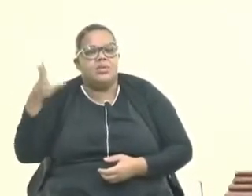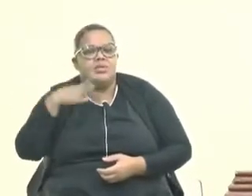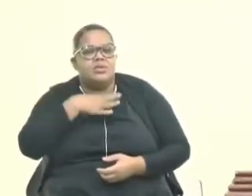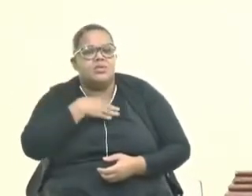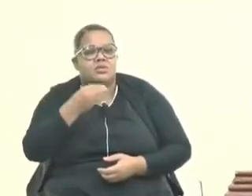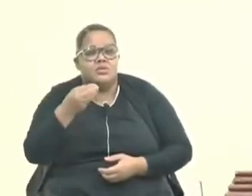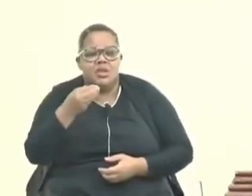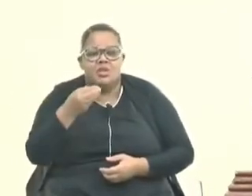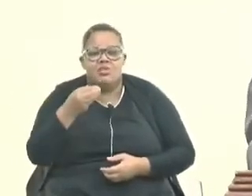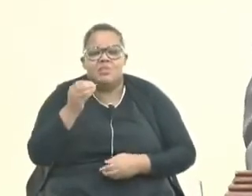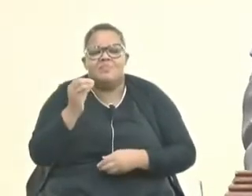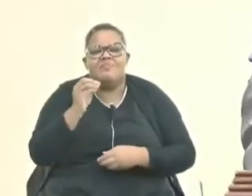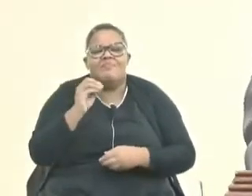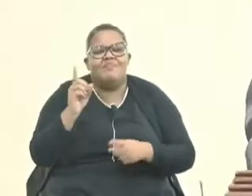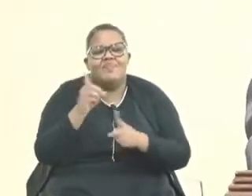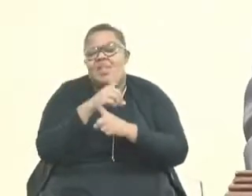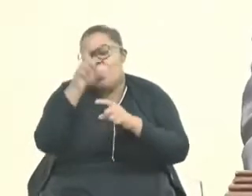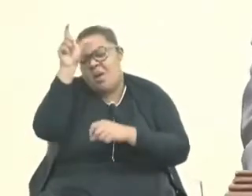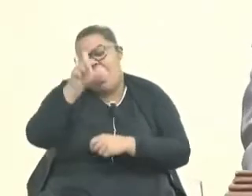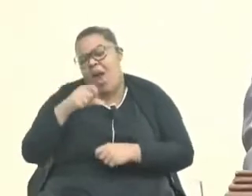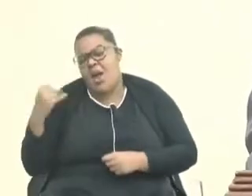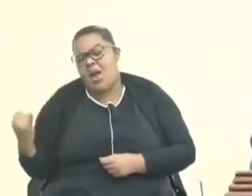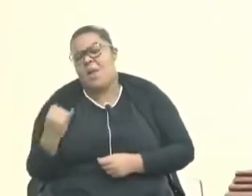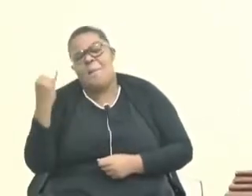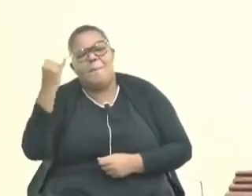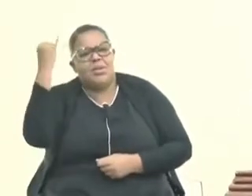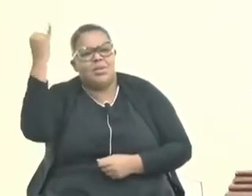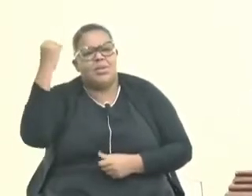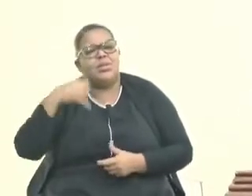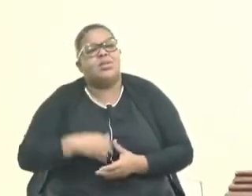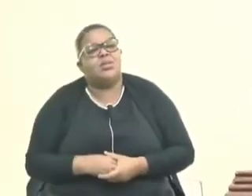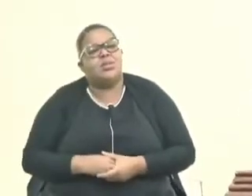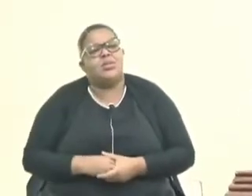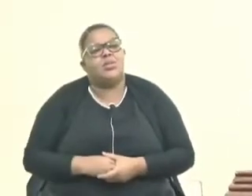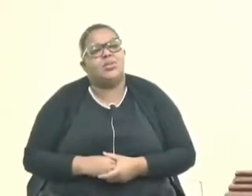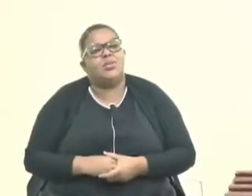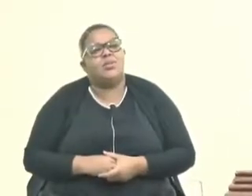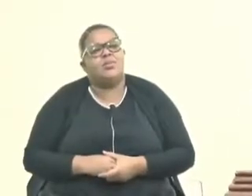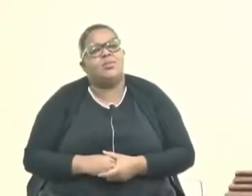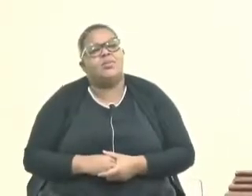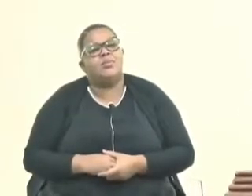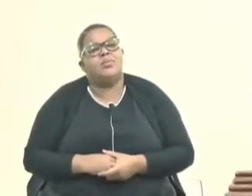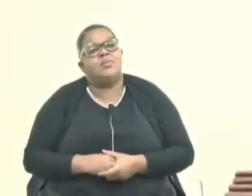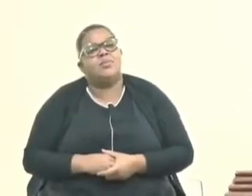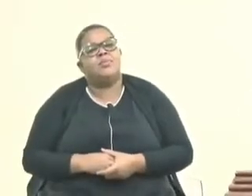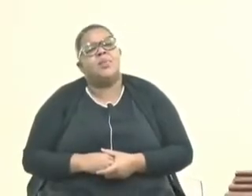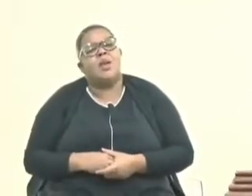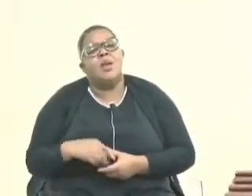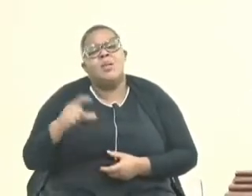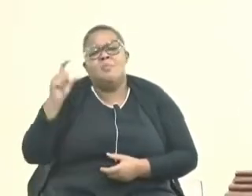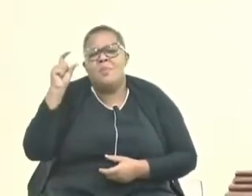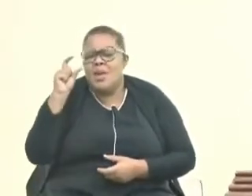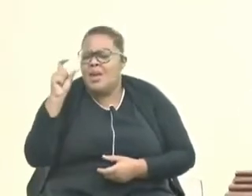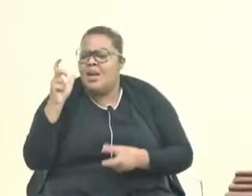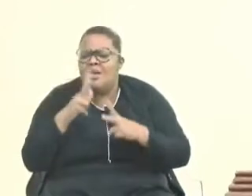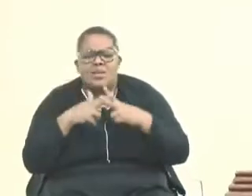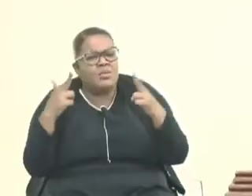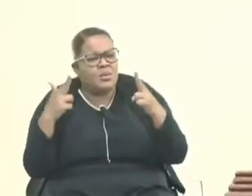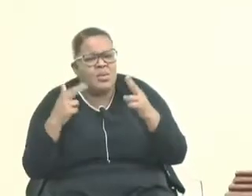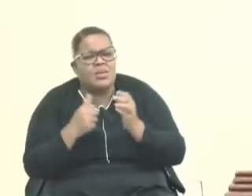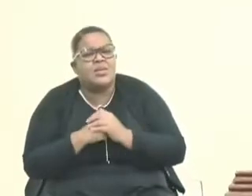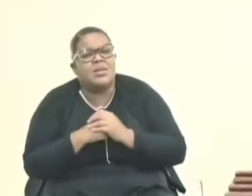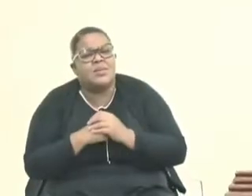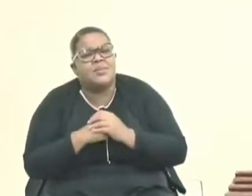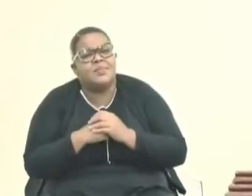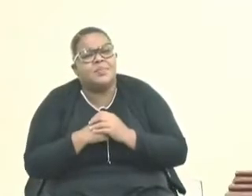importância e há coisas na vida pequenas coisas glórias ao senhor que a